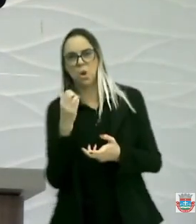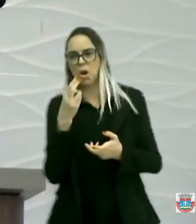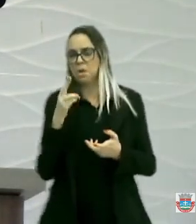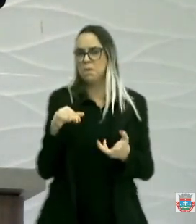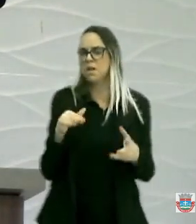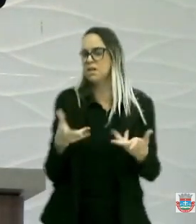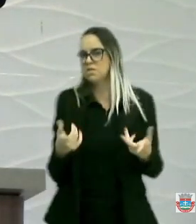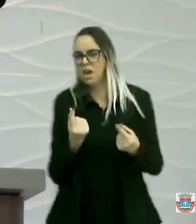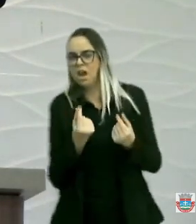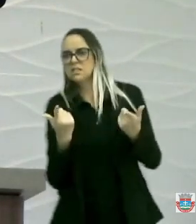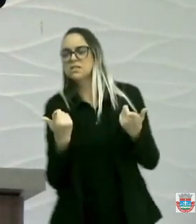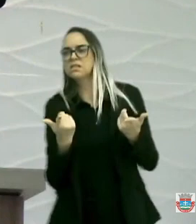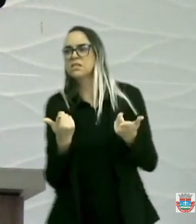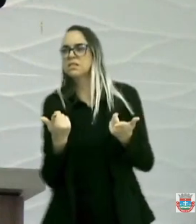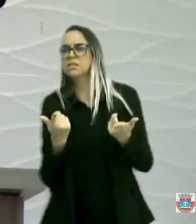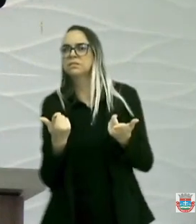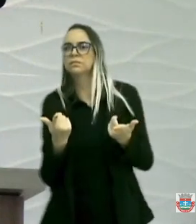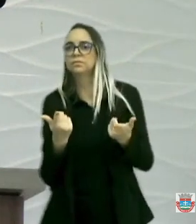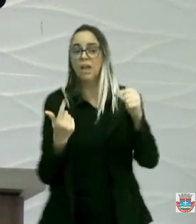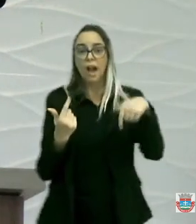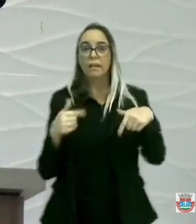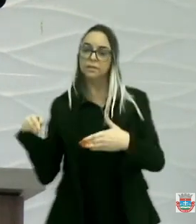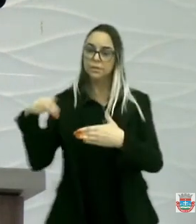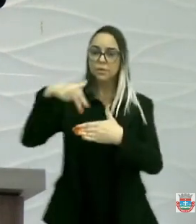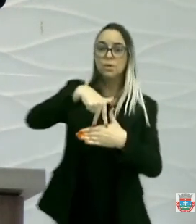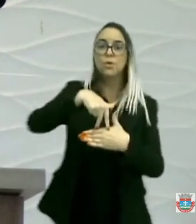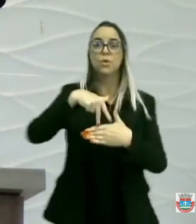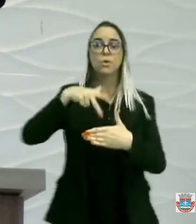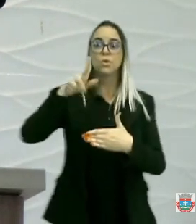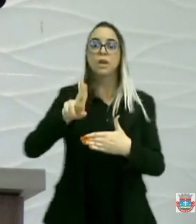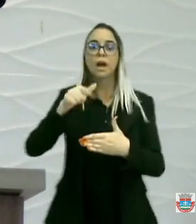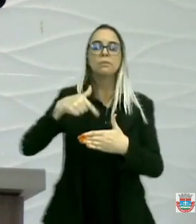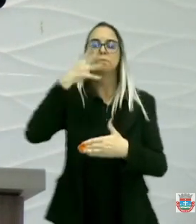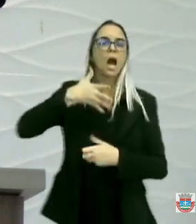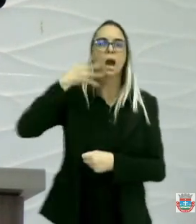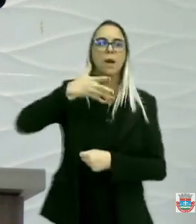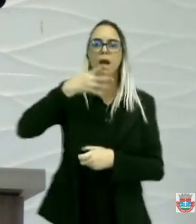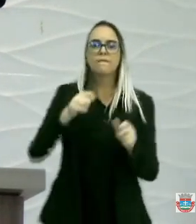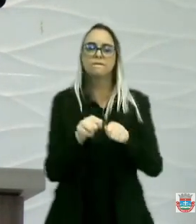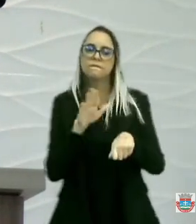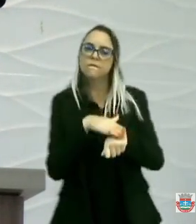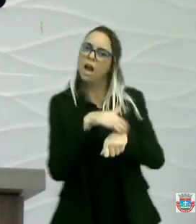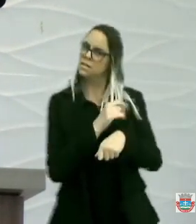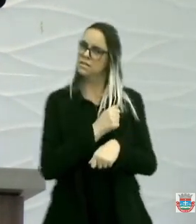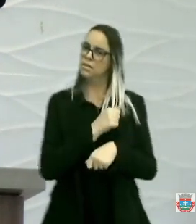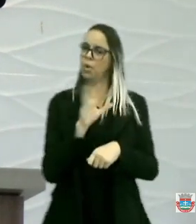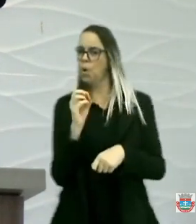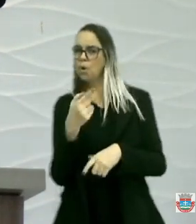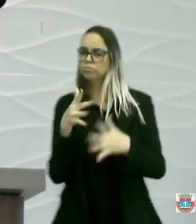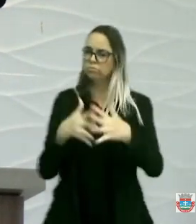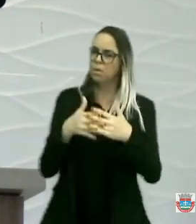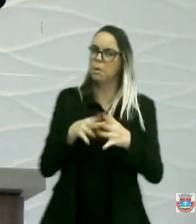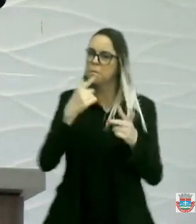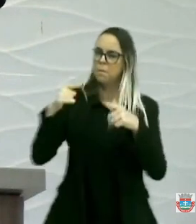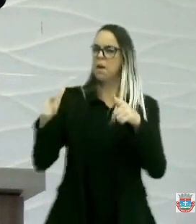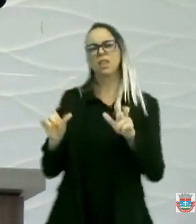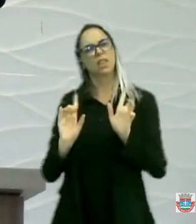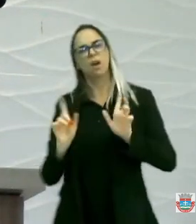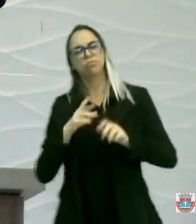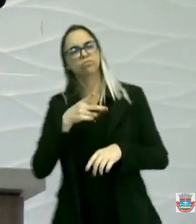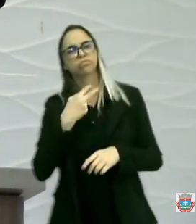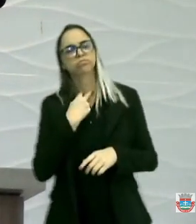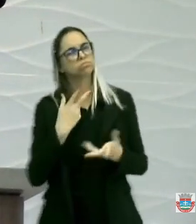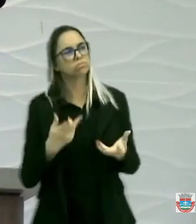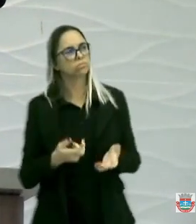Faça o que... Diga aqui, use a tribuna e diga o que você faz. Mas não fica atrapalhando nem criticando quem faz, não. Eu